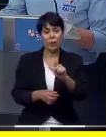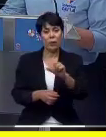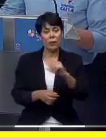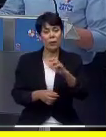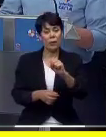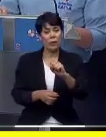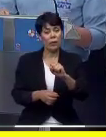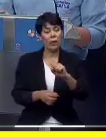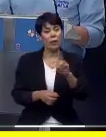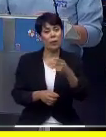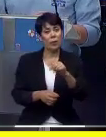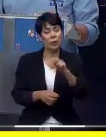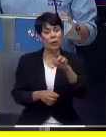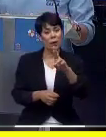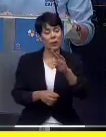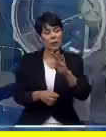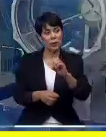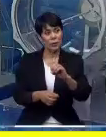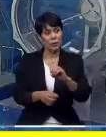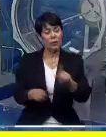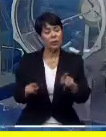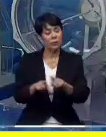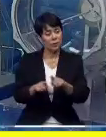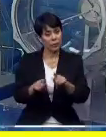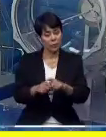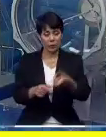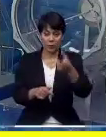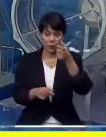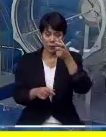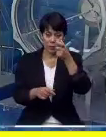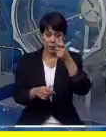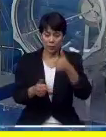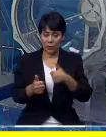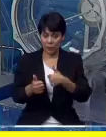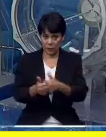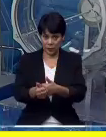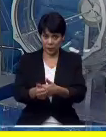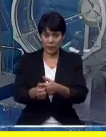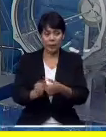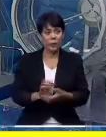e Humberto, atentos a cada detalhe. Muito bem.